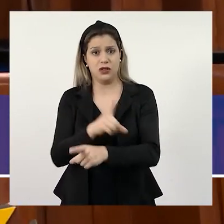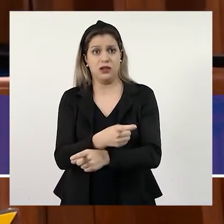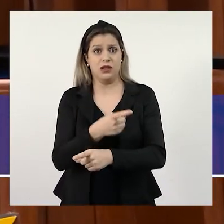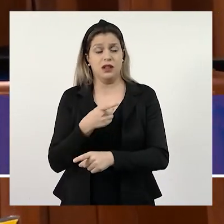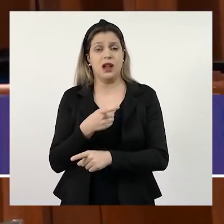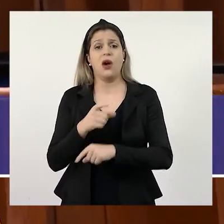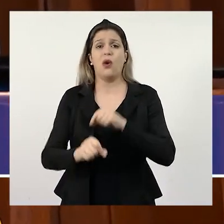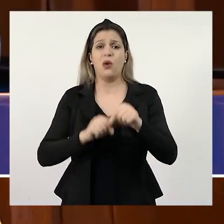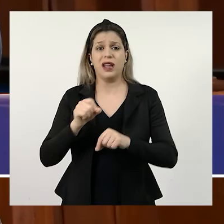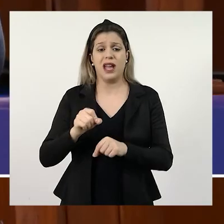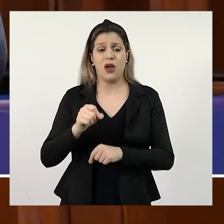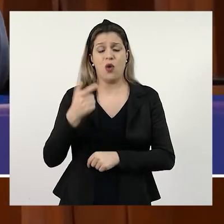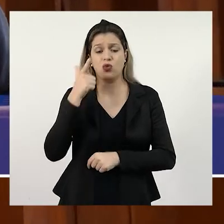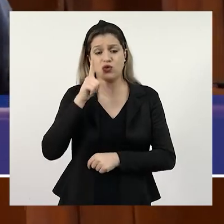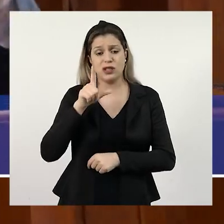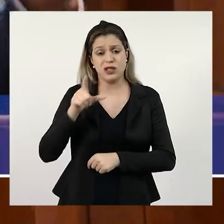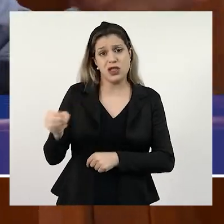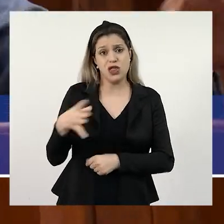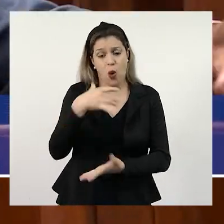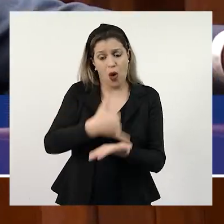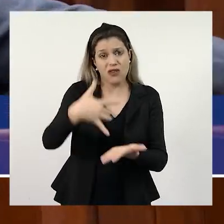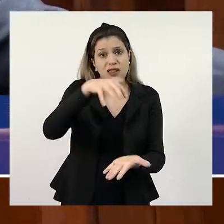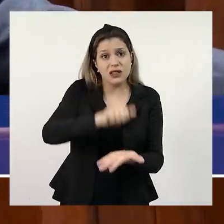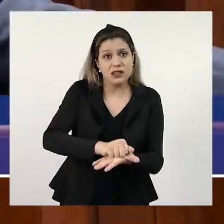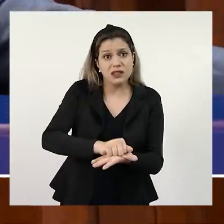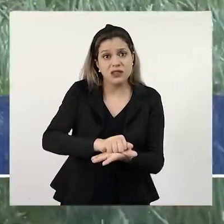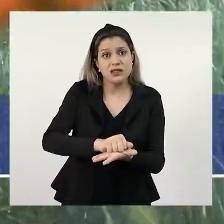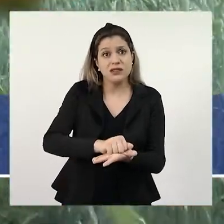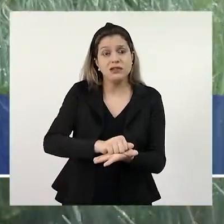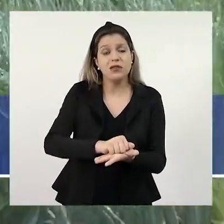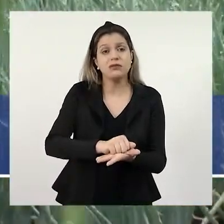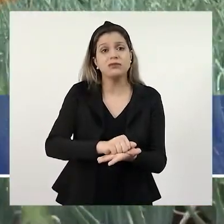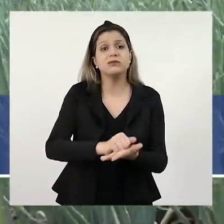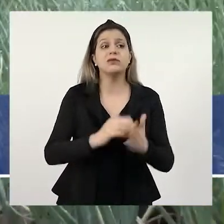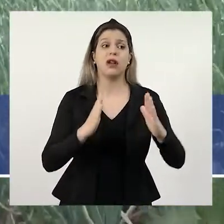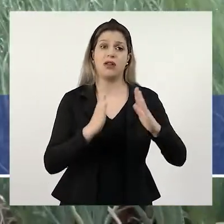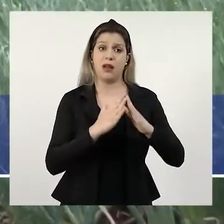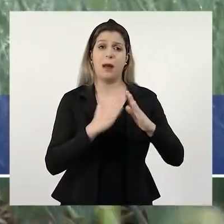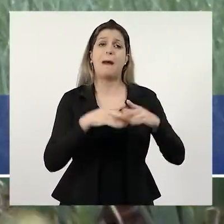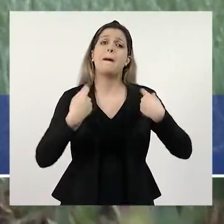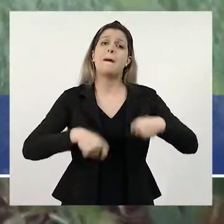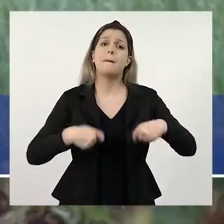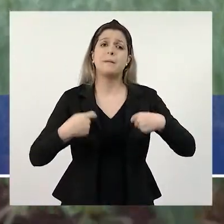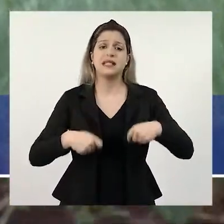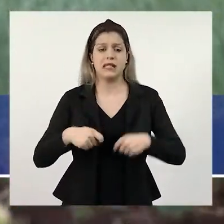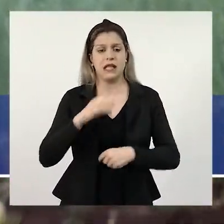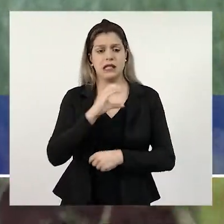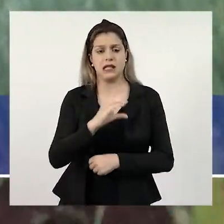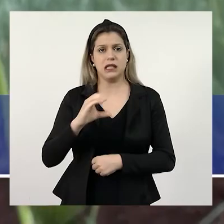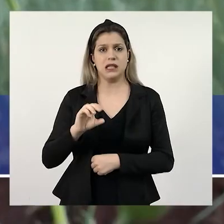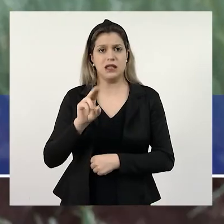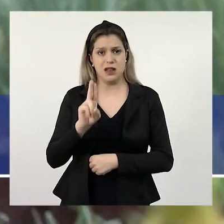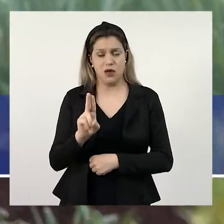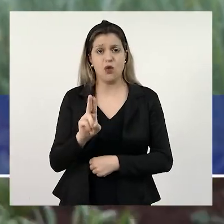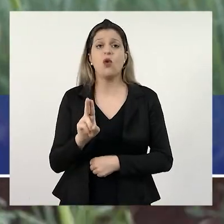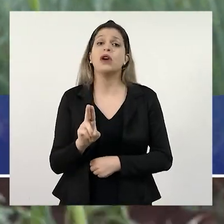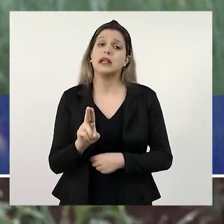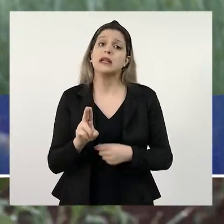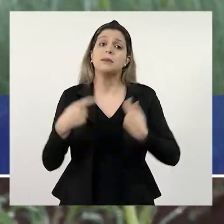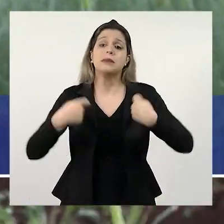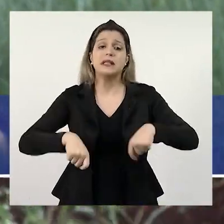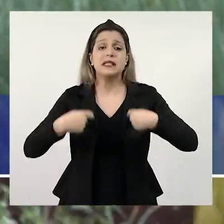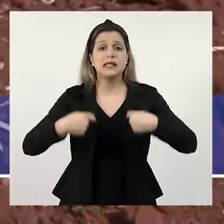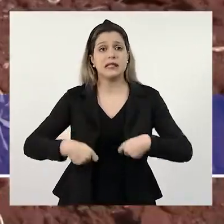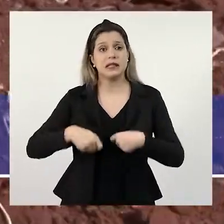das propriedades junto ao governo estadual. Eles dependem de um contrato de concessão de uso de terras, o CCU, fornecido pelo